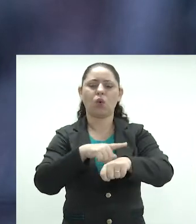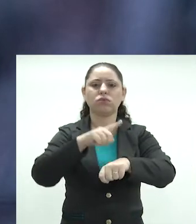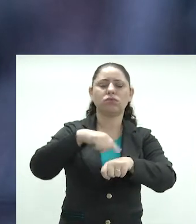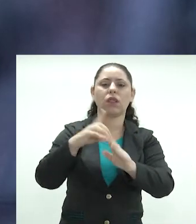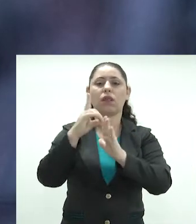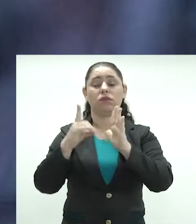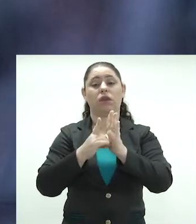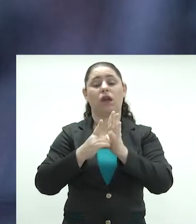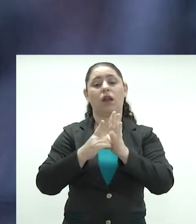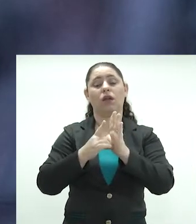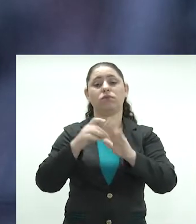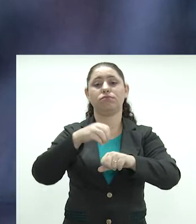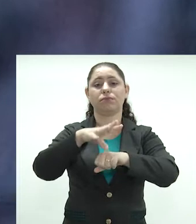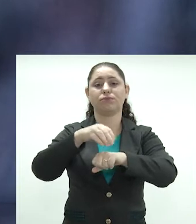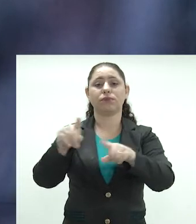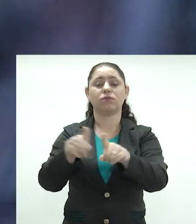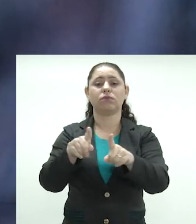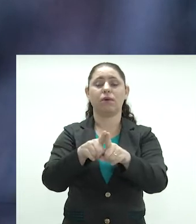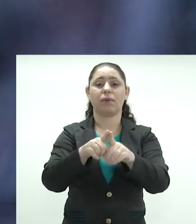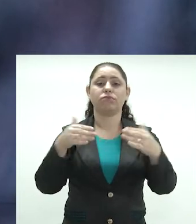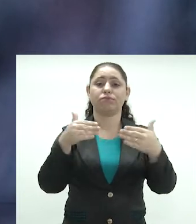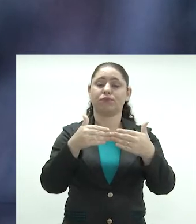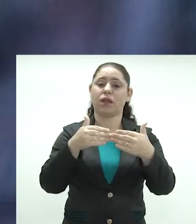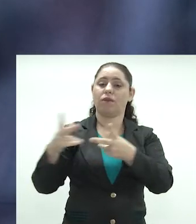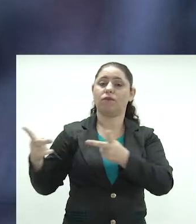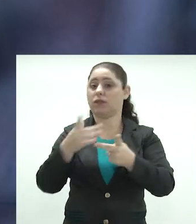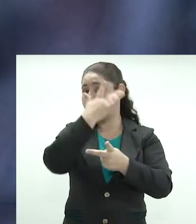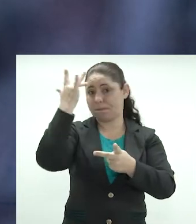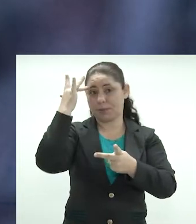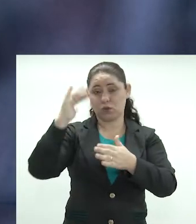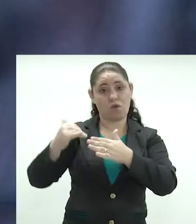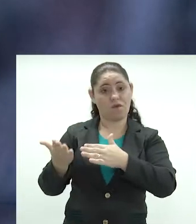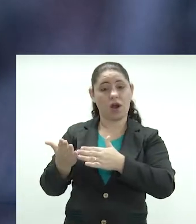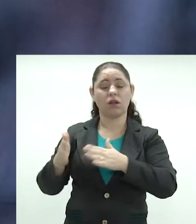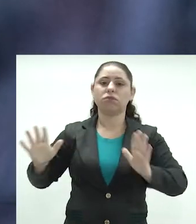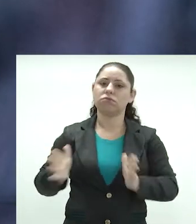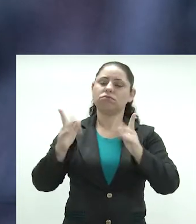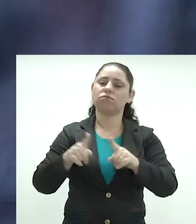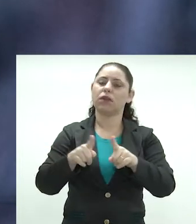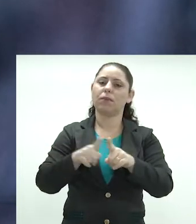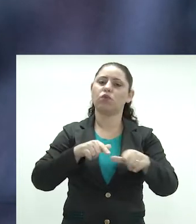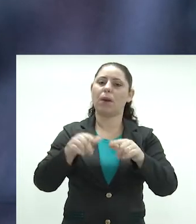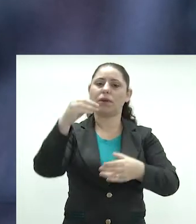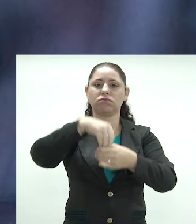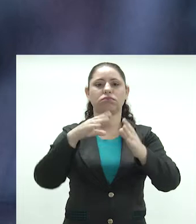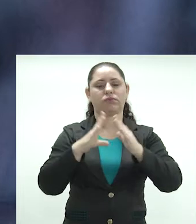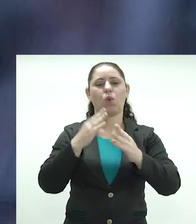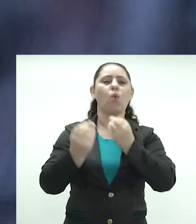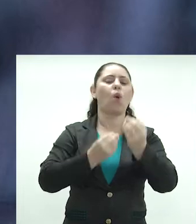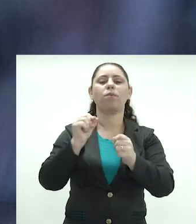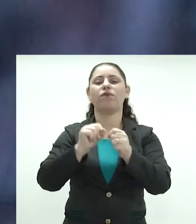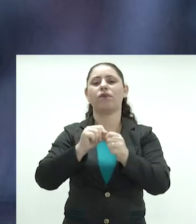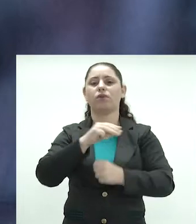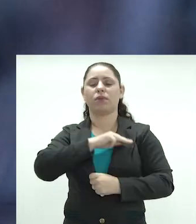expediente administrativo, foram emitidos alguns decretos da Assembleia restringindo a visitação, né? Também incentivando o home office. Eu